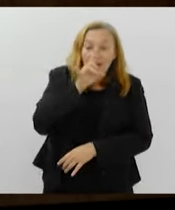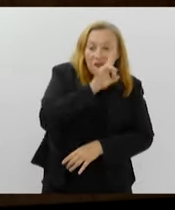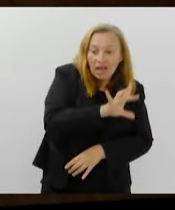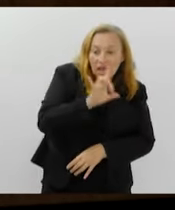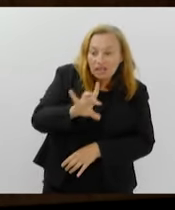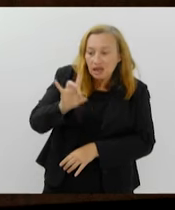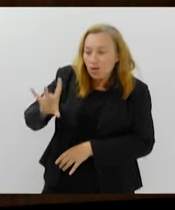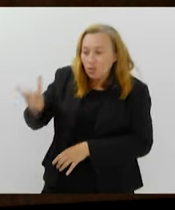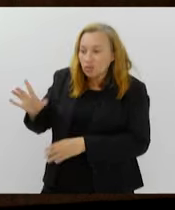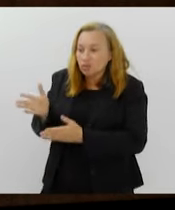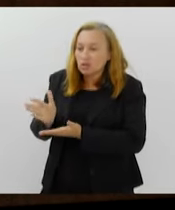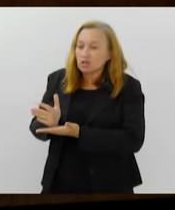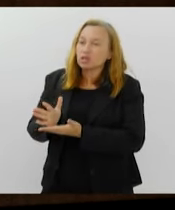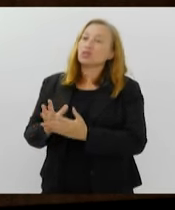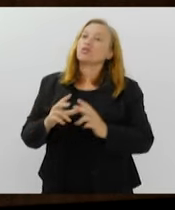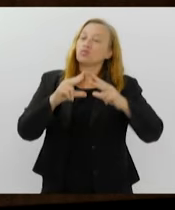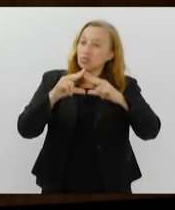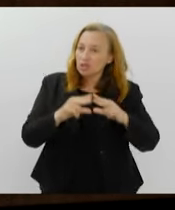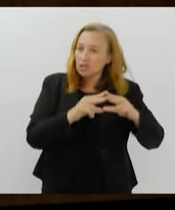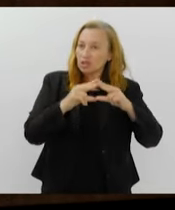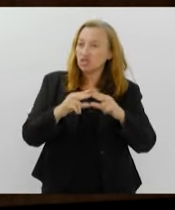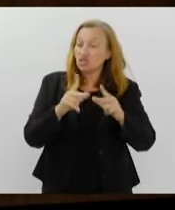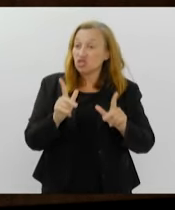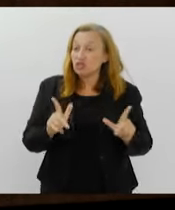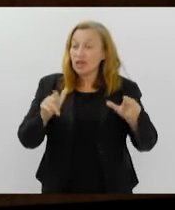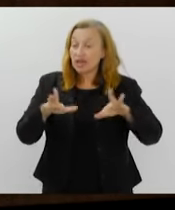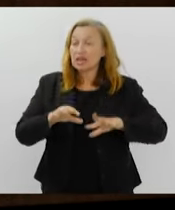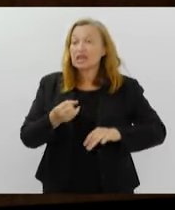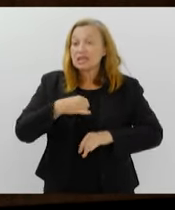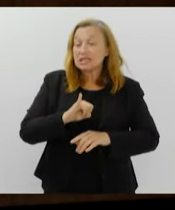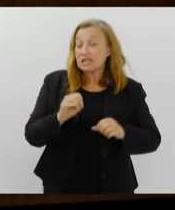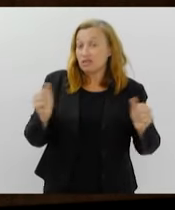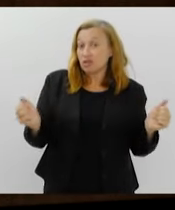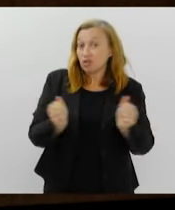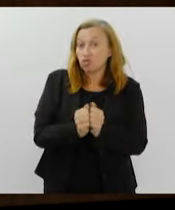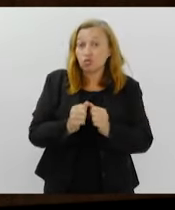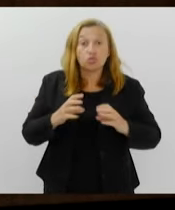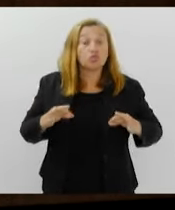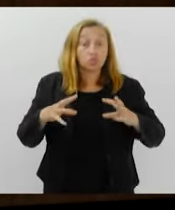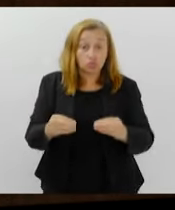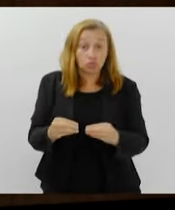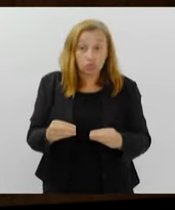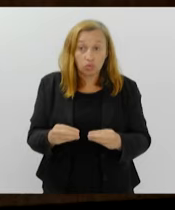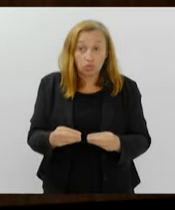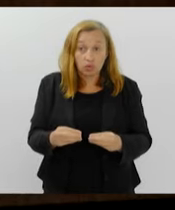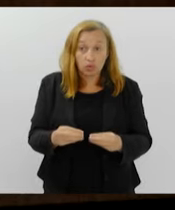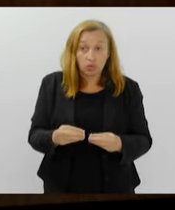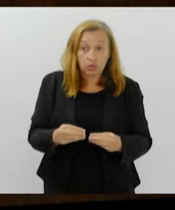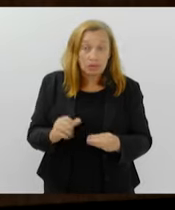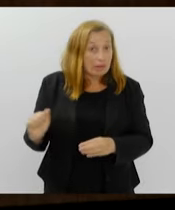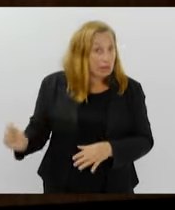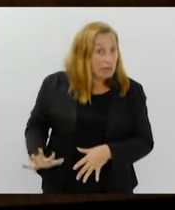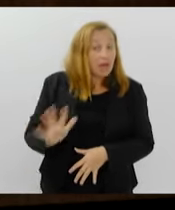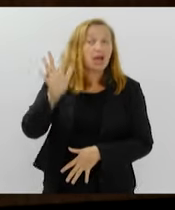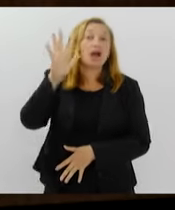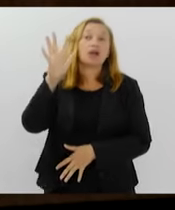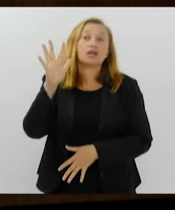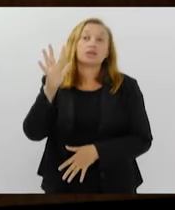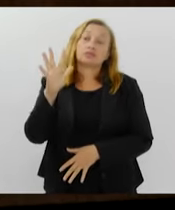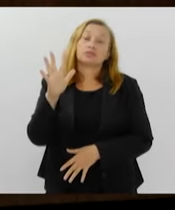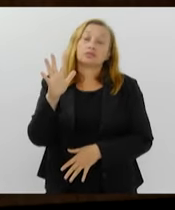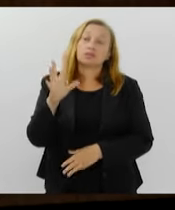de coleta diferente se você fosse fazer tudo junto ISO seria caríssimo que você tá dando